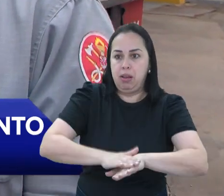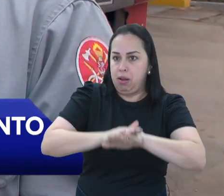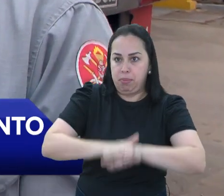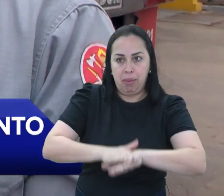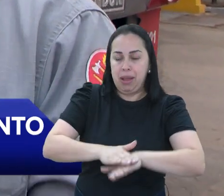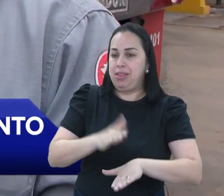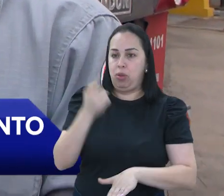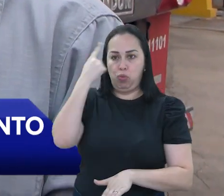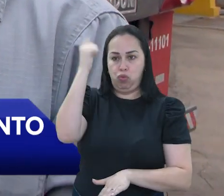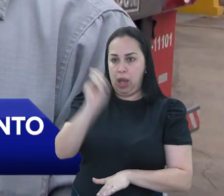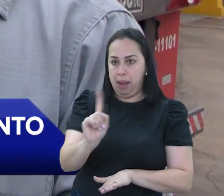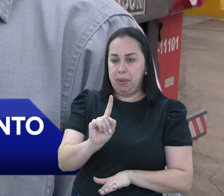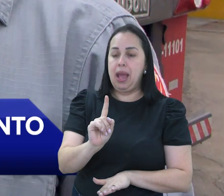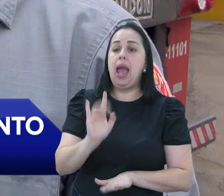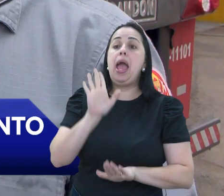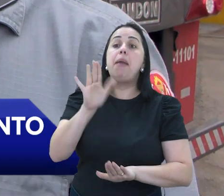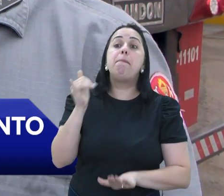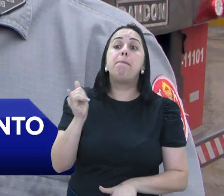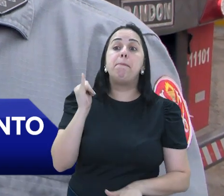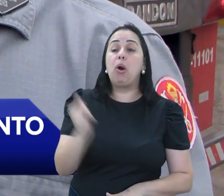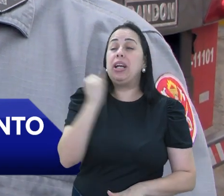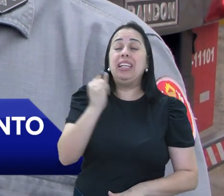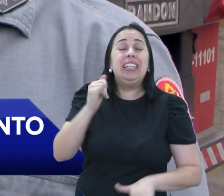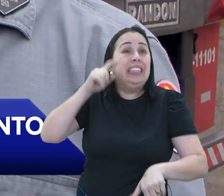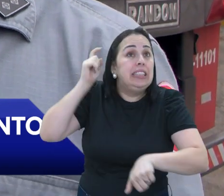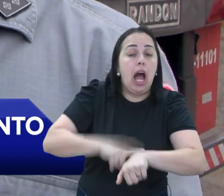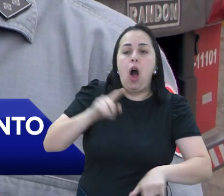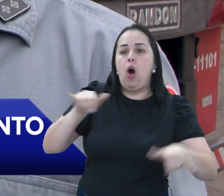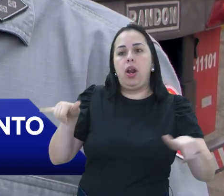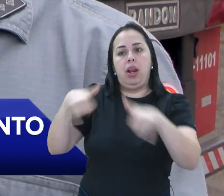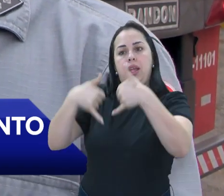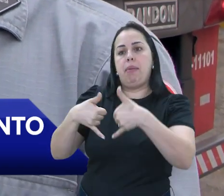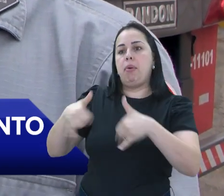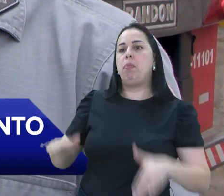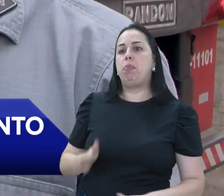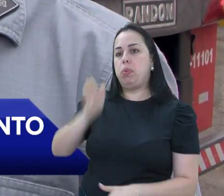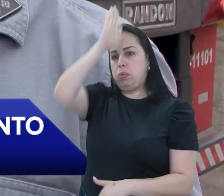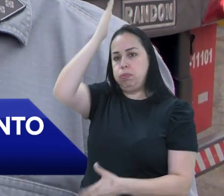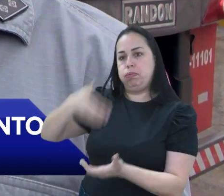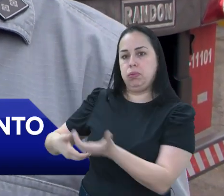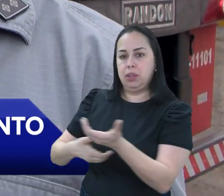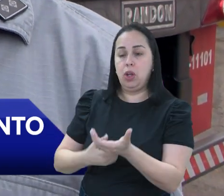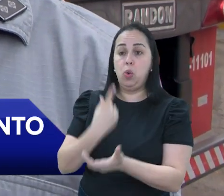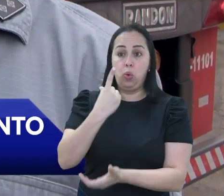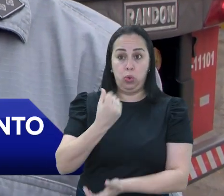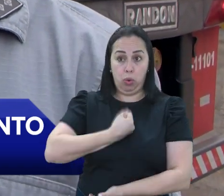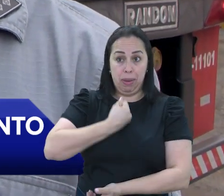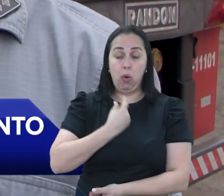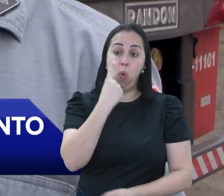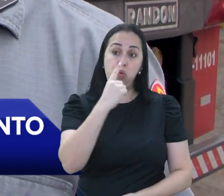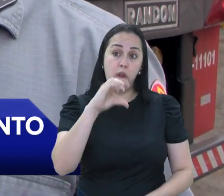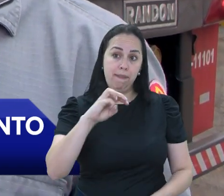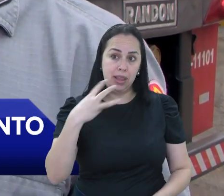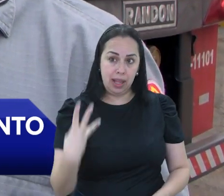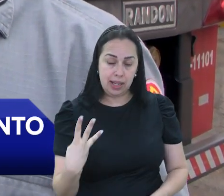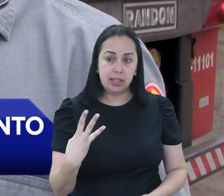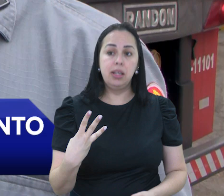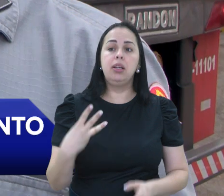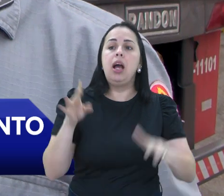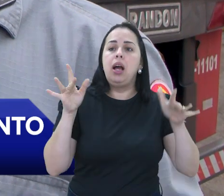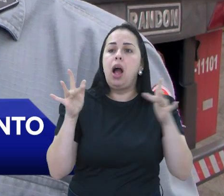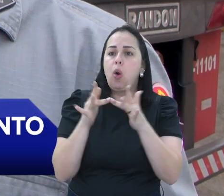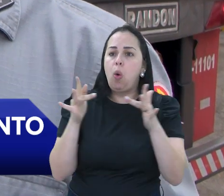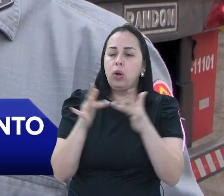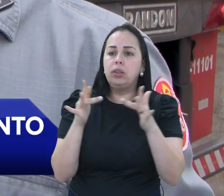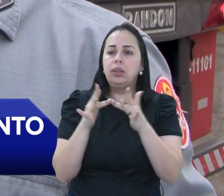o procedimento adequado, é importante que ela ligue de imediato para o Corpo de Bombeiros, através do telefone 193. Fazendo esse